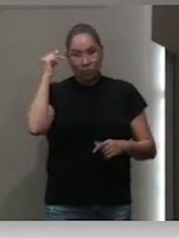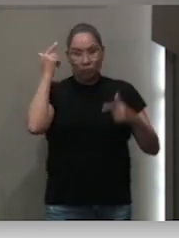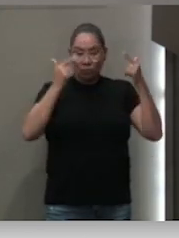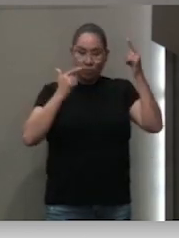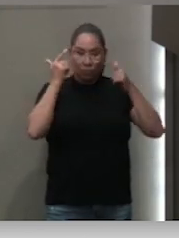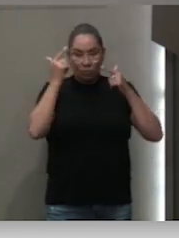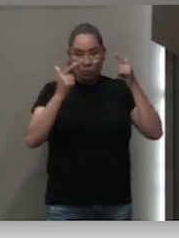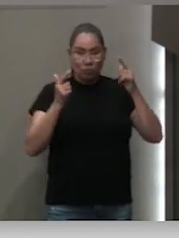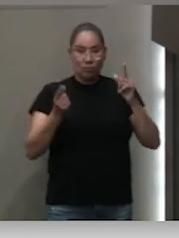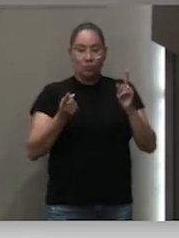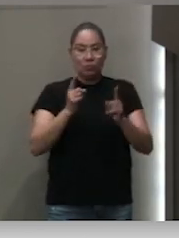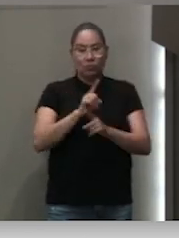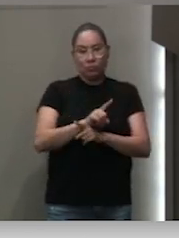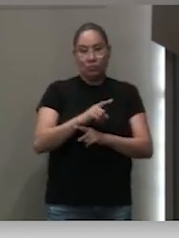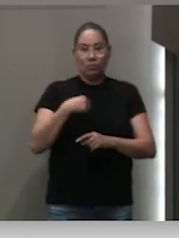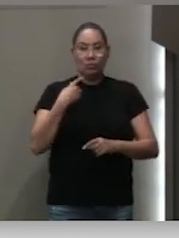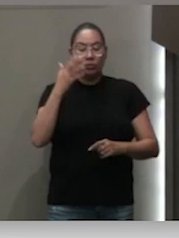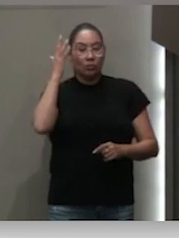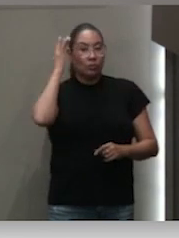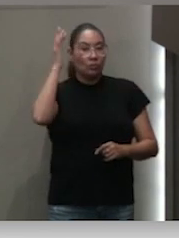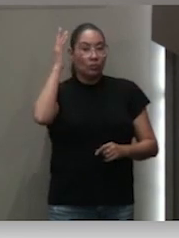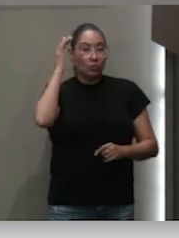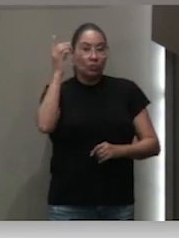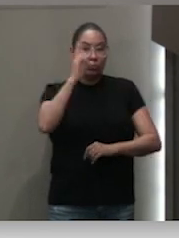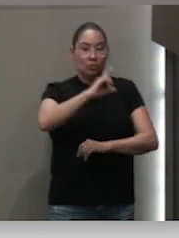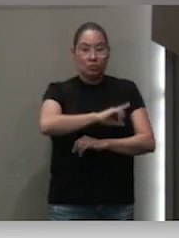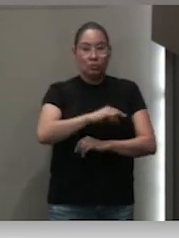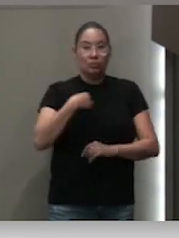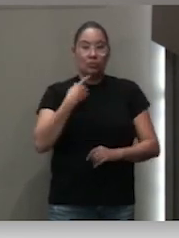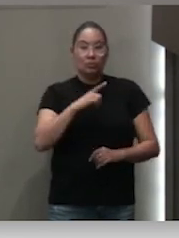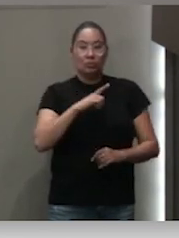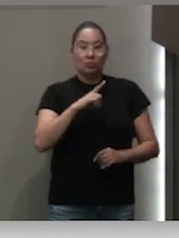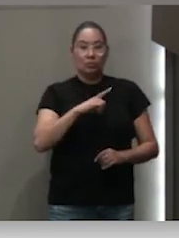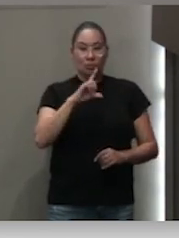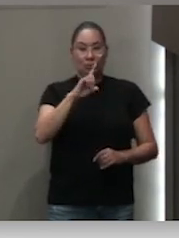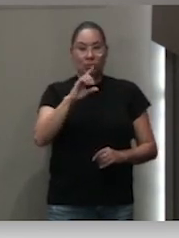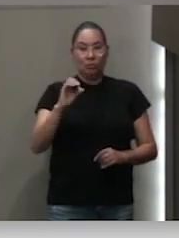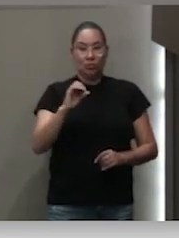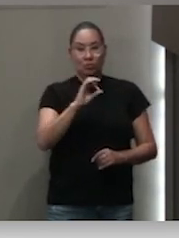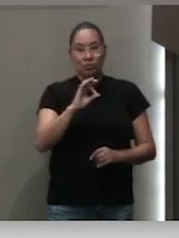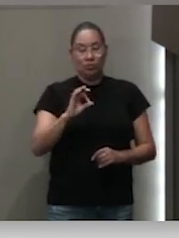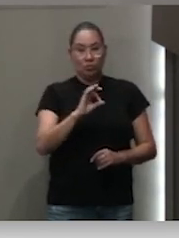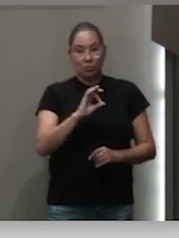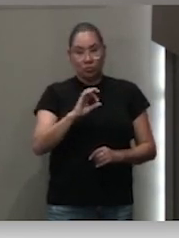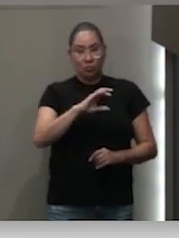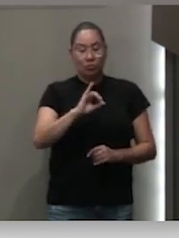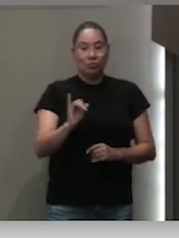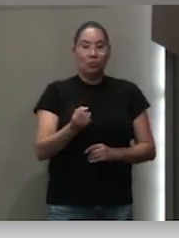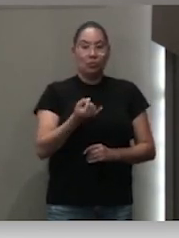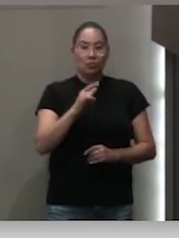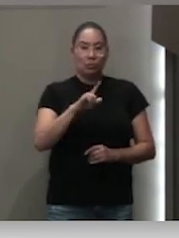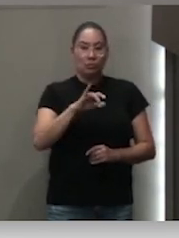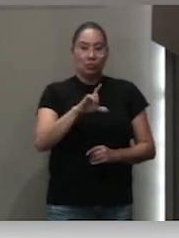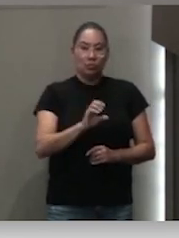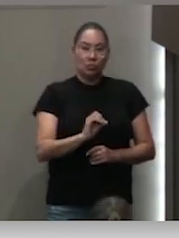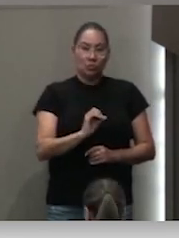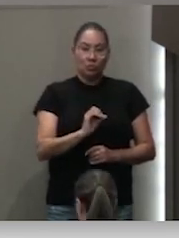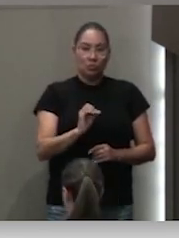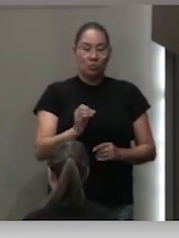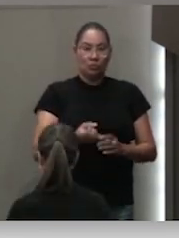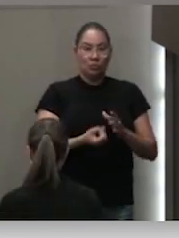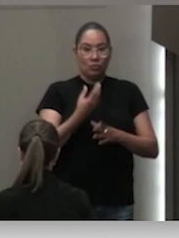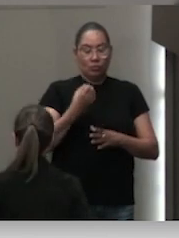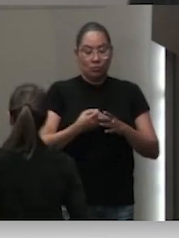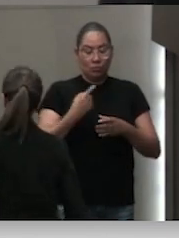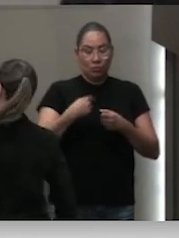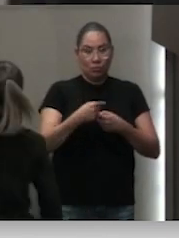reversa porque o nosso sonho é de que um dia nós tenhamos 100% do aproveitamento do lixo produzido